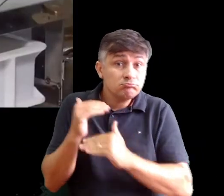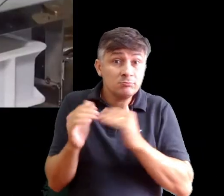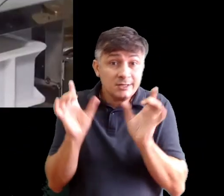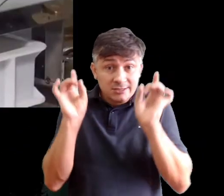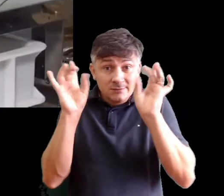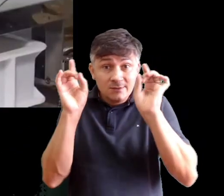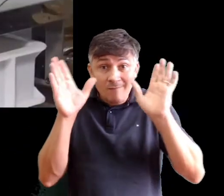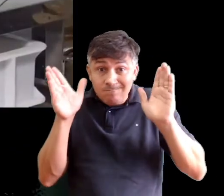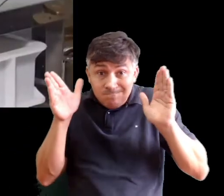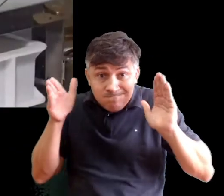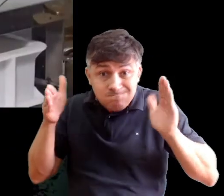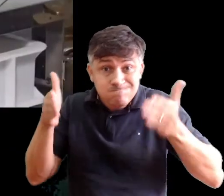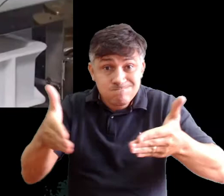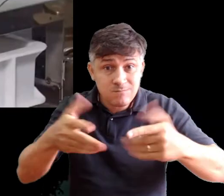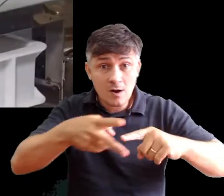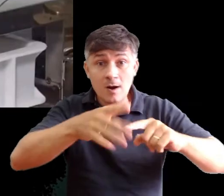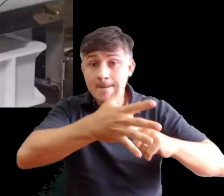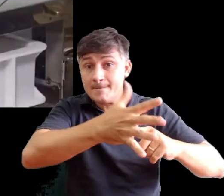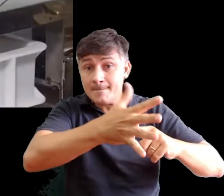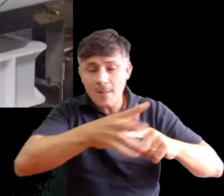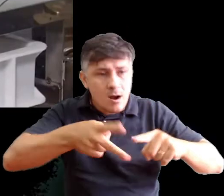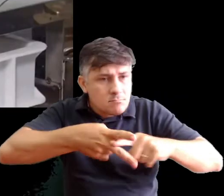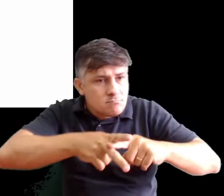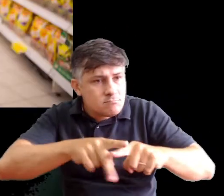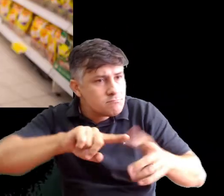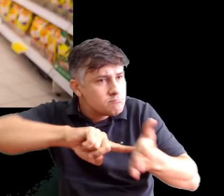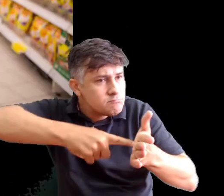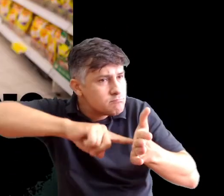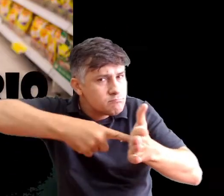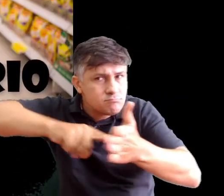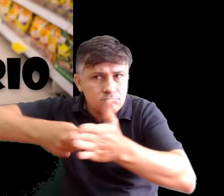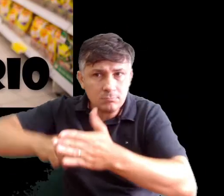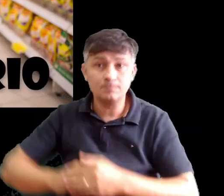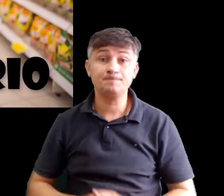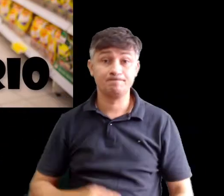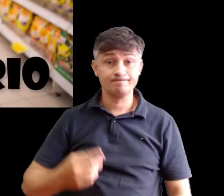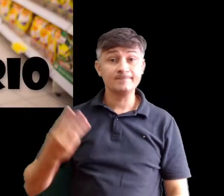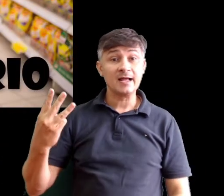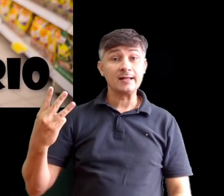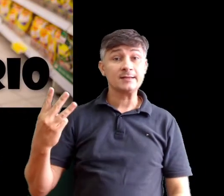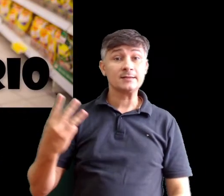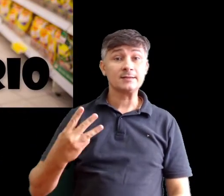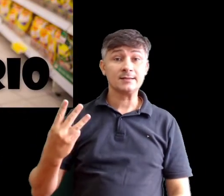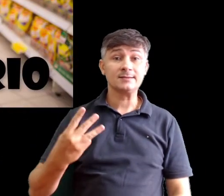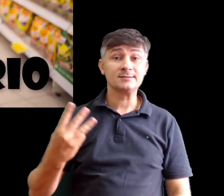especialização profissional para operar máquinas sofisticadas. Setor terciário.